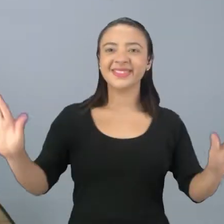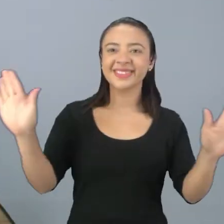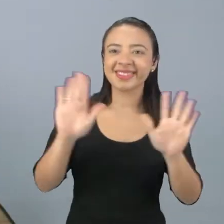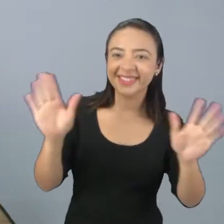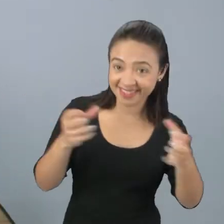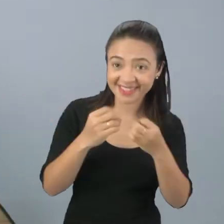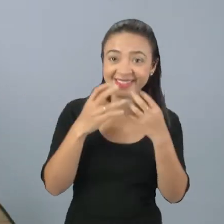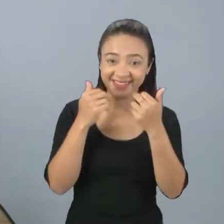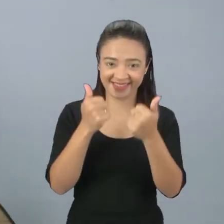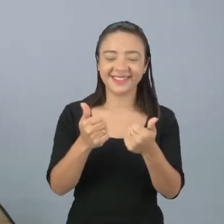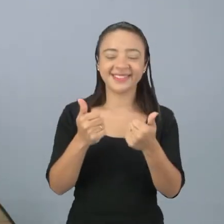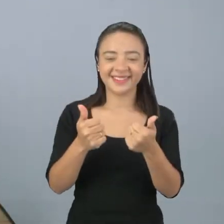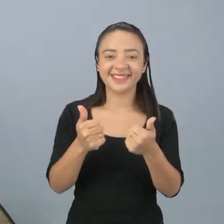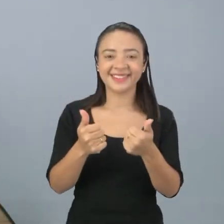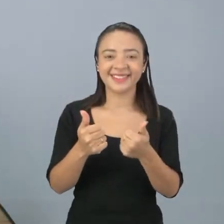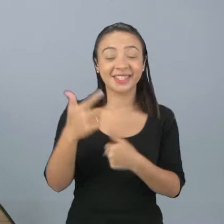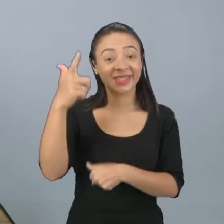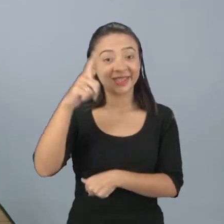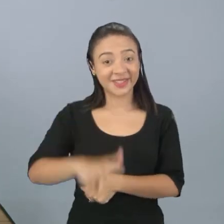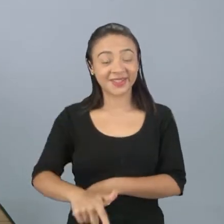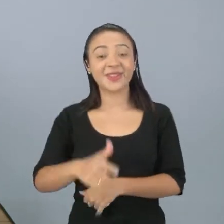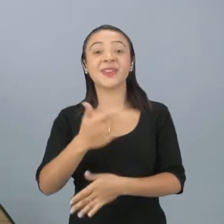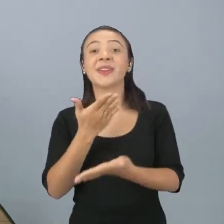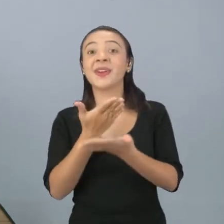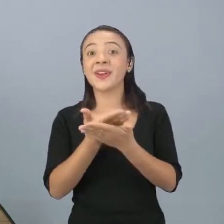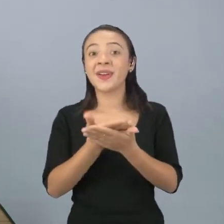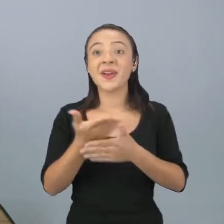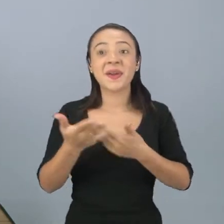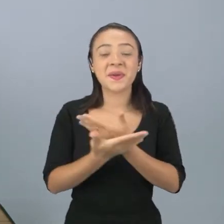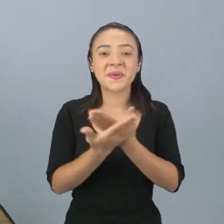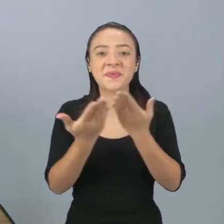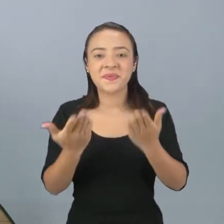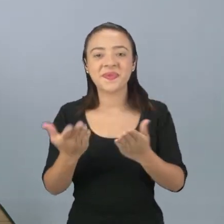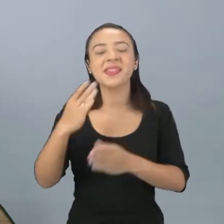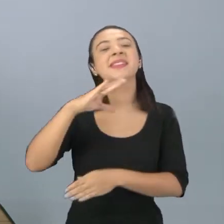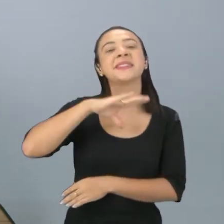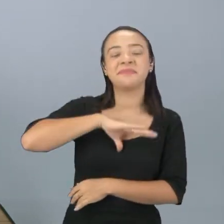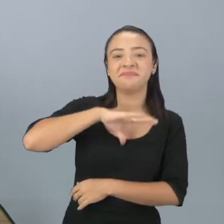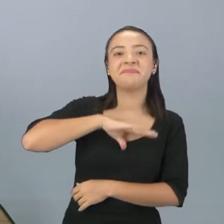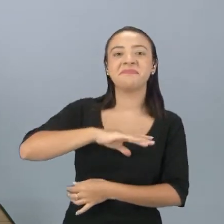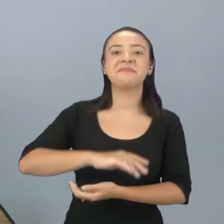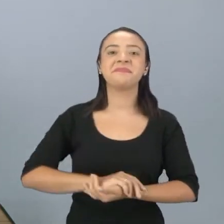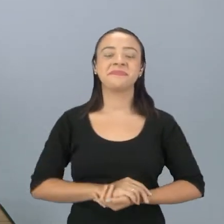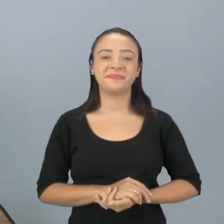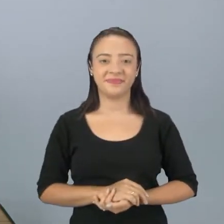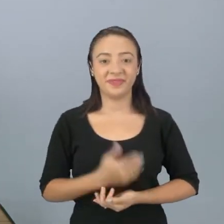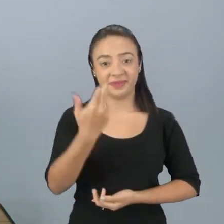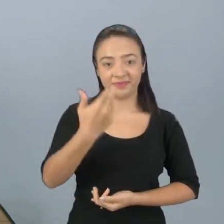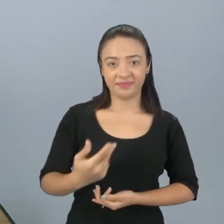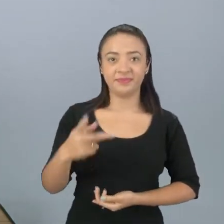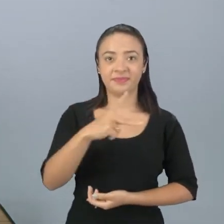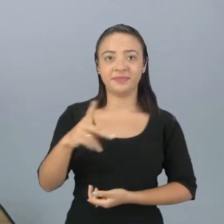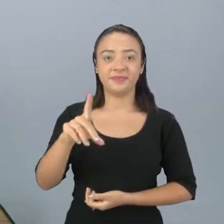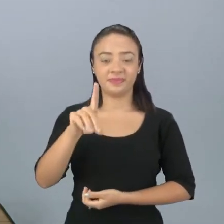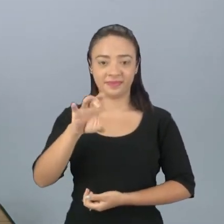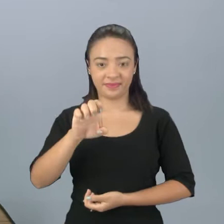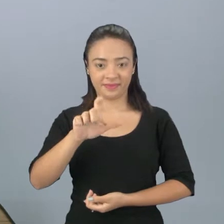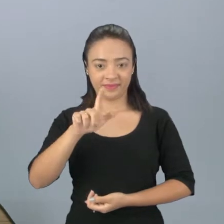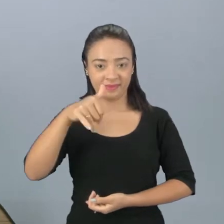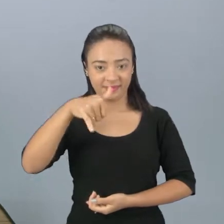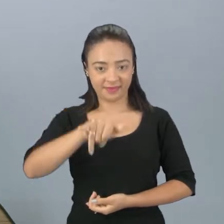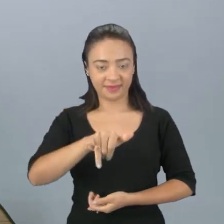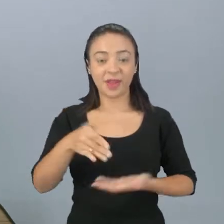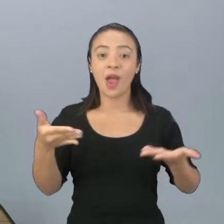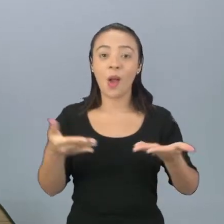Olá pessoal, tudo bem? Estou de volta para mais uma aula com vocês de língua portuguesa. Sou a professora Deli